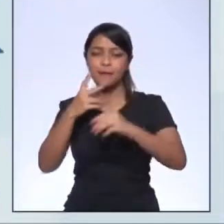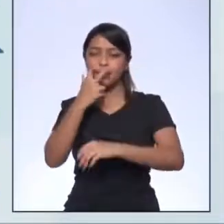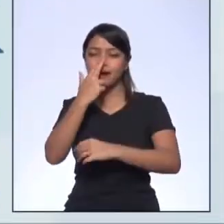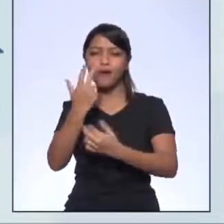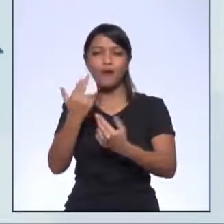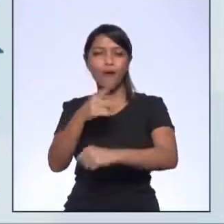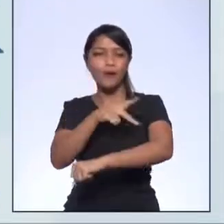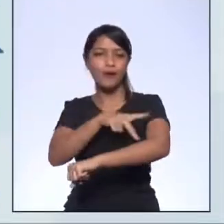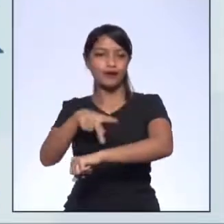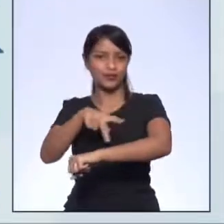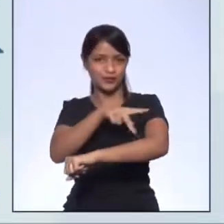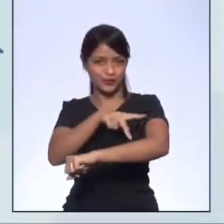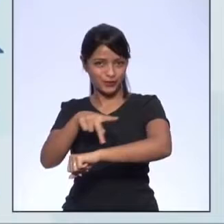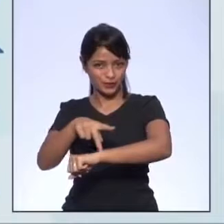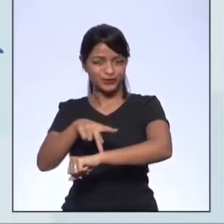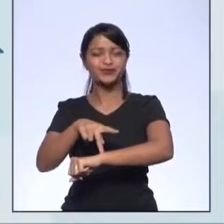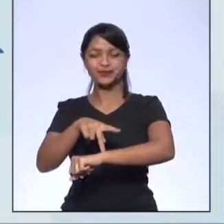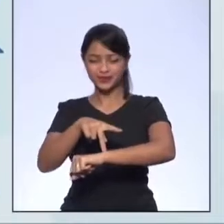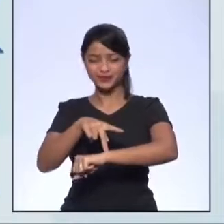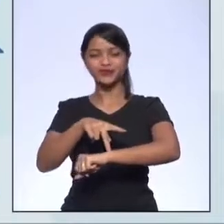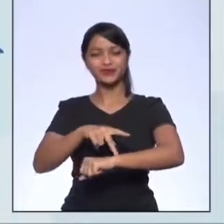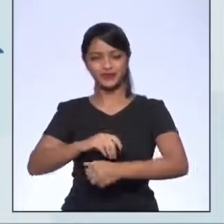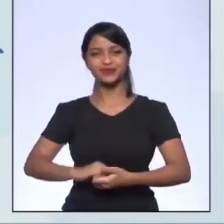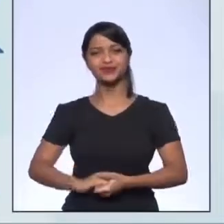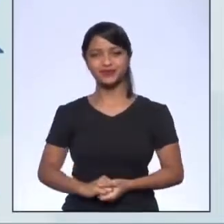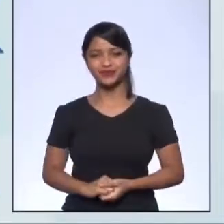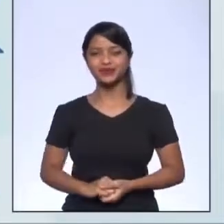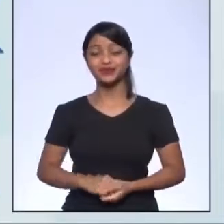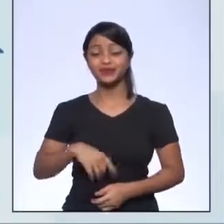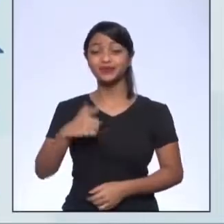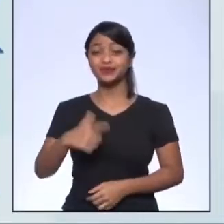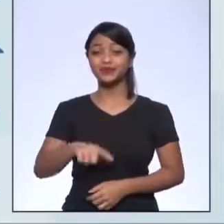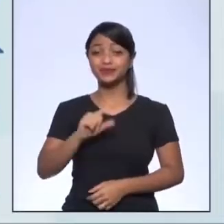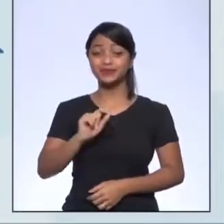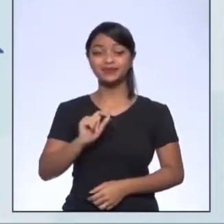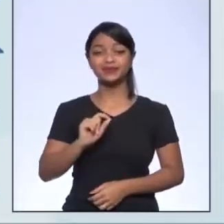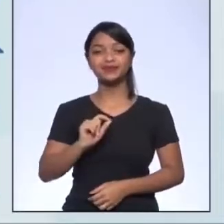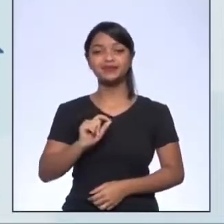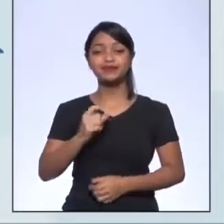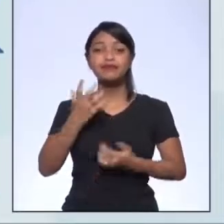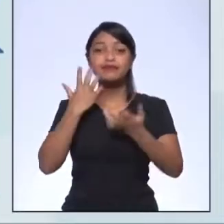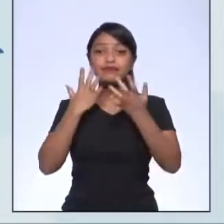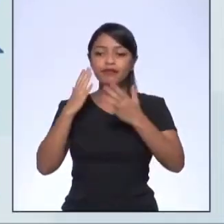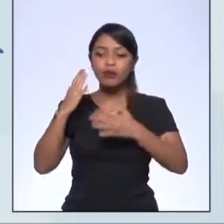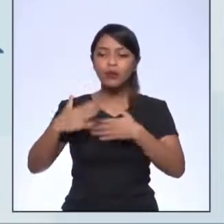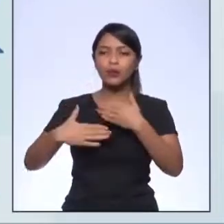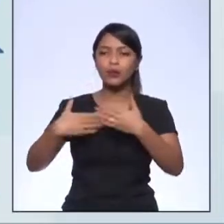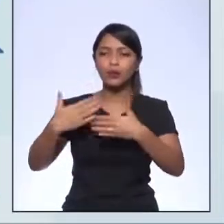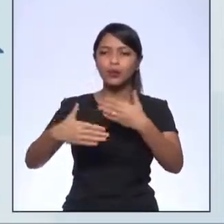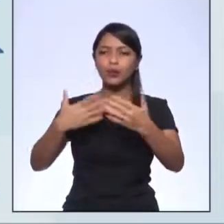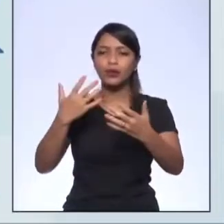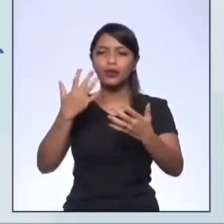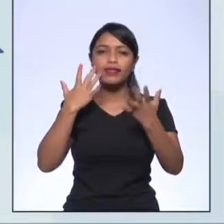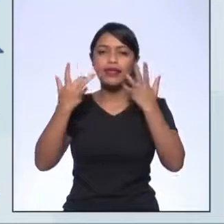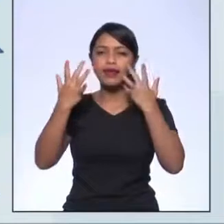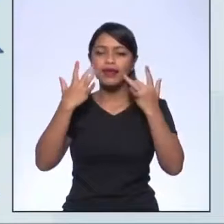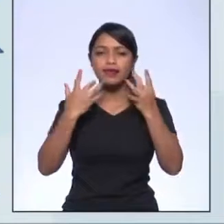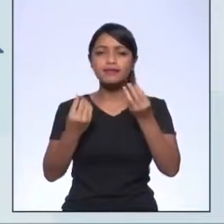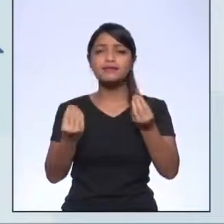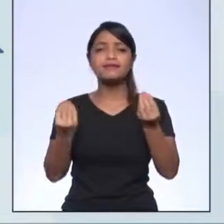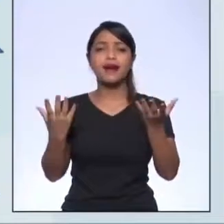pedagógico. E, em alguns momentos, o teatro ele é feito também, mais para frente, né, ele é feito para questionar ali